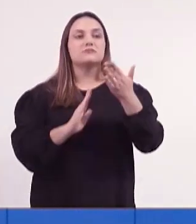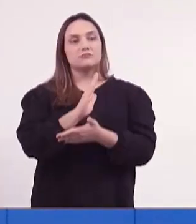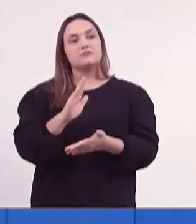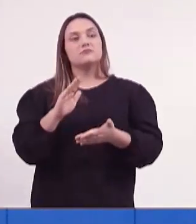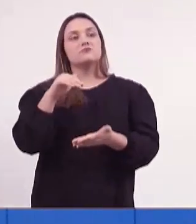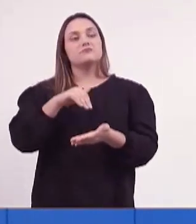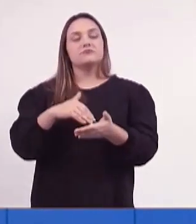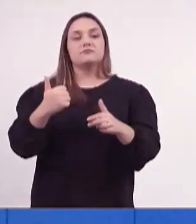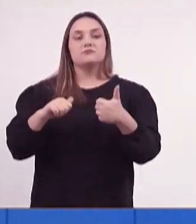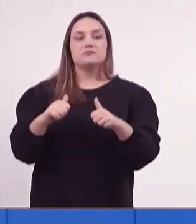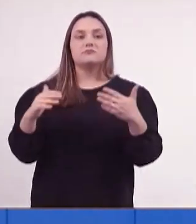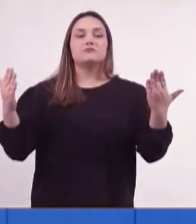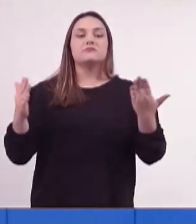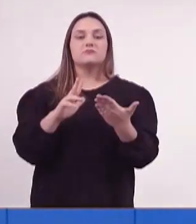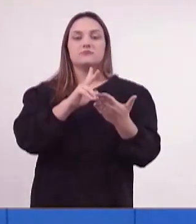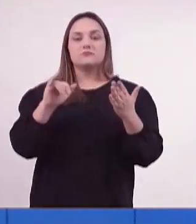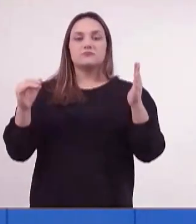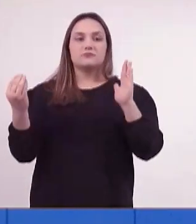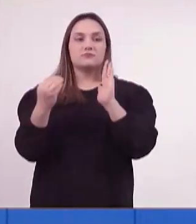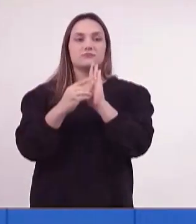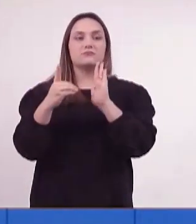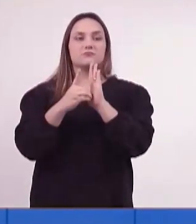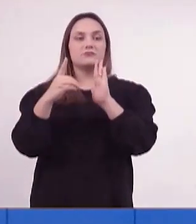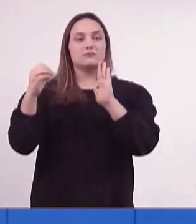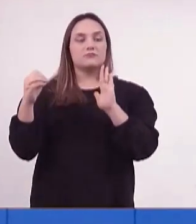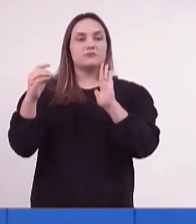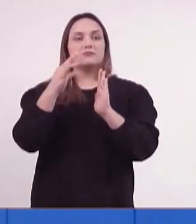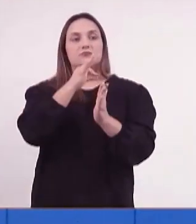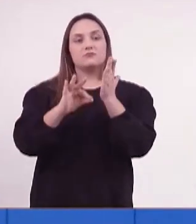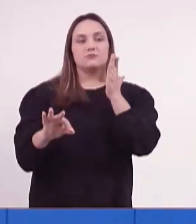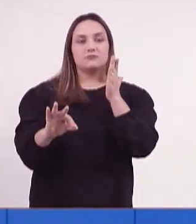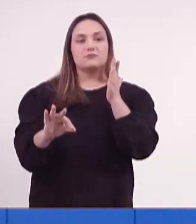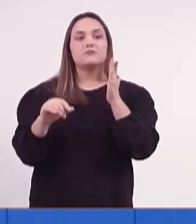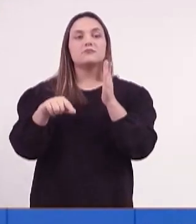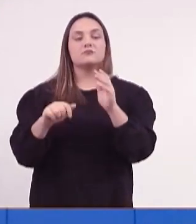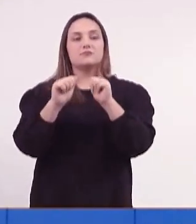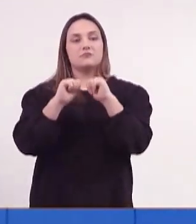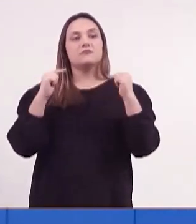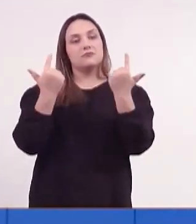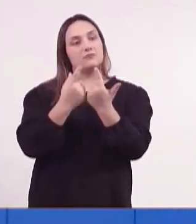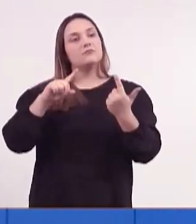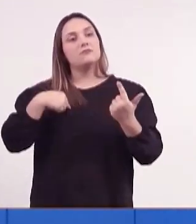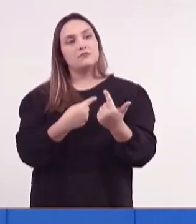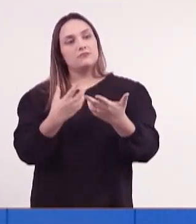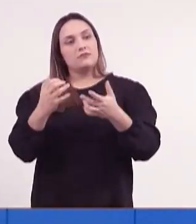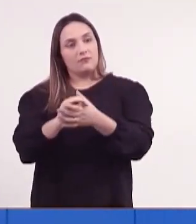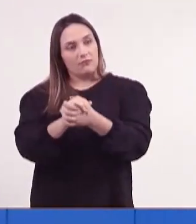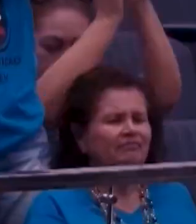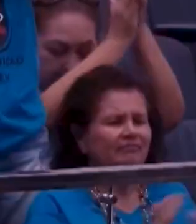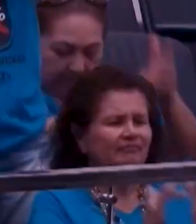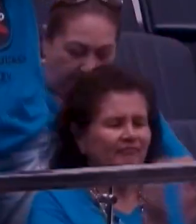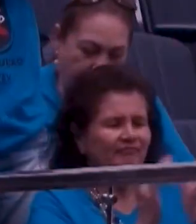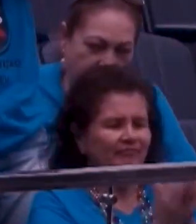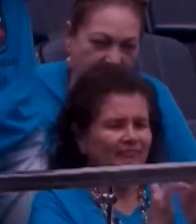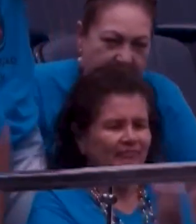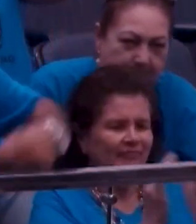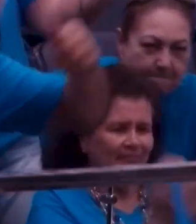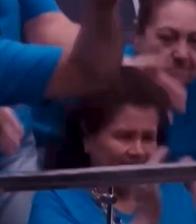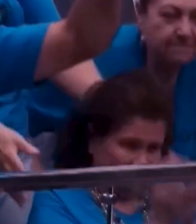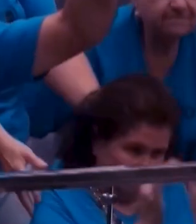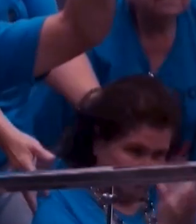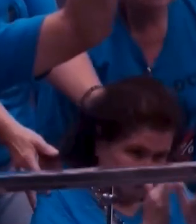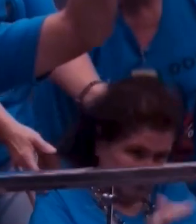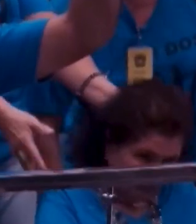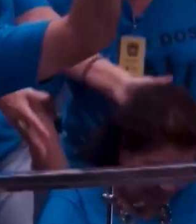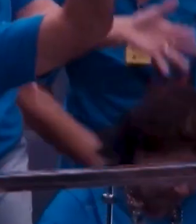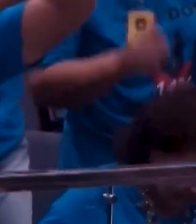Aprovada a redação final, vai ao expediente para sanção. Em nome da casa, nós queremos parabenizar os aposentados